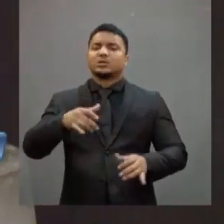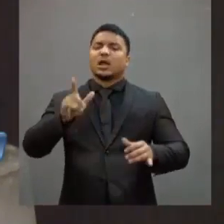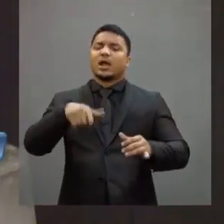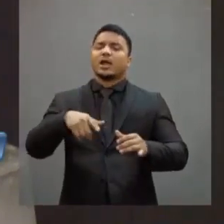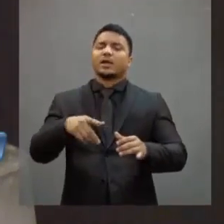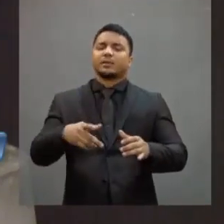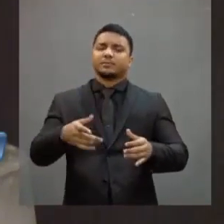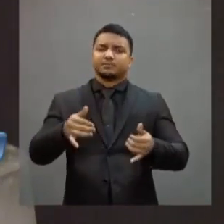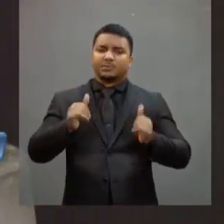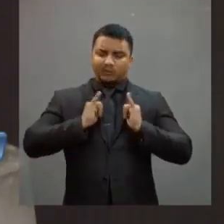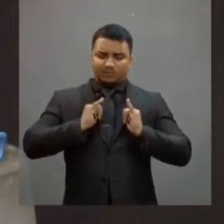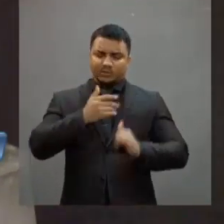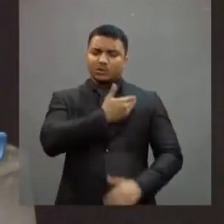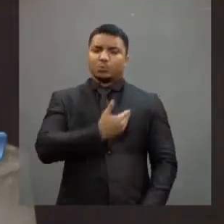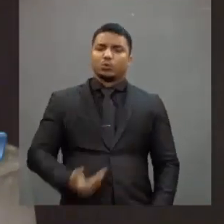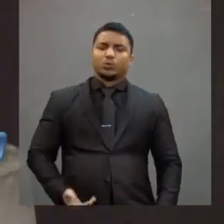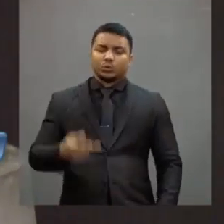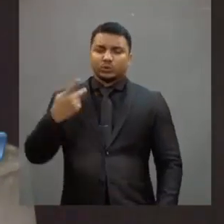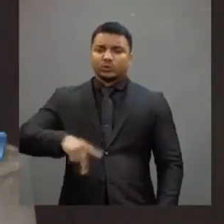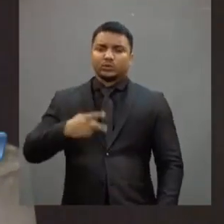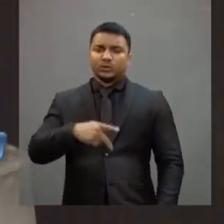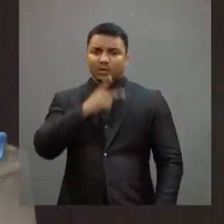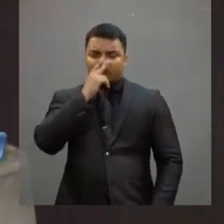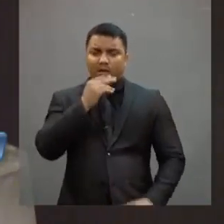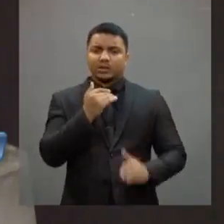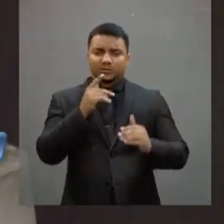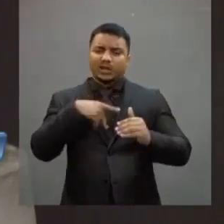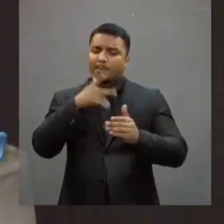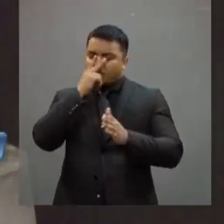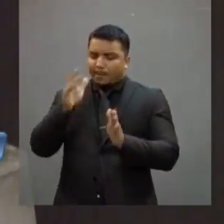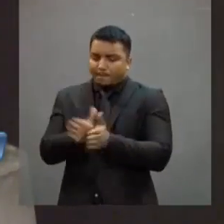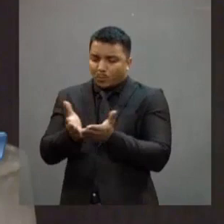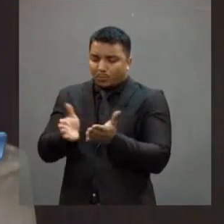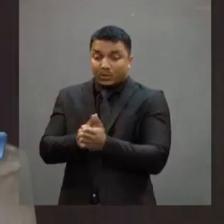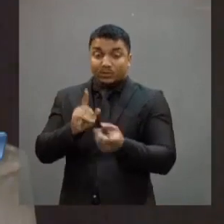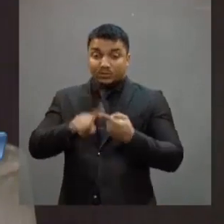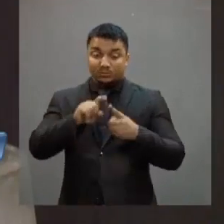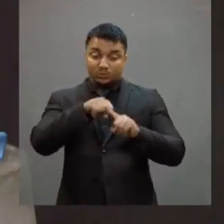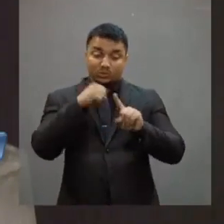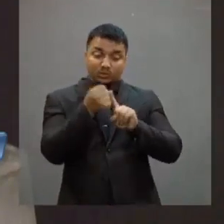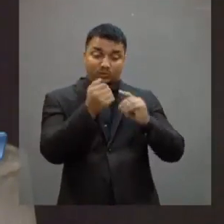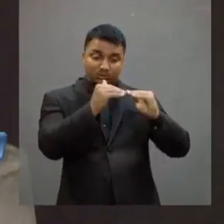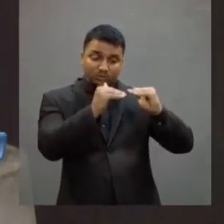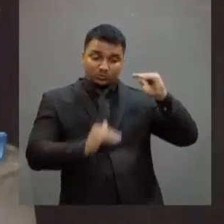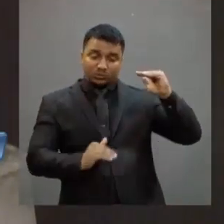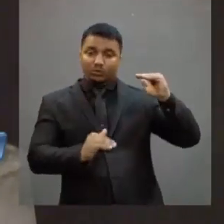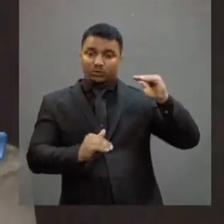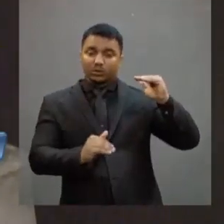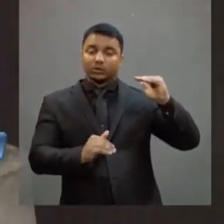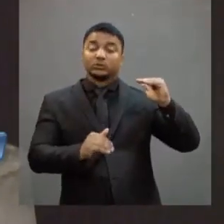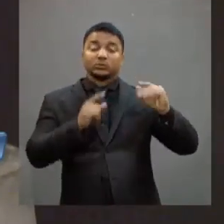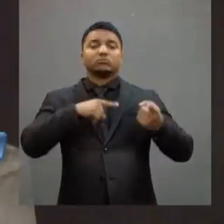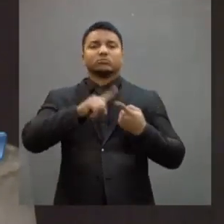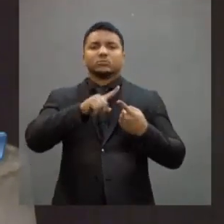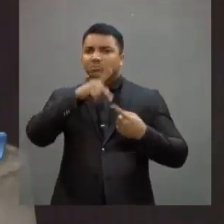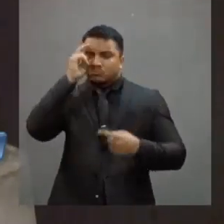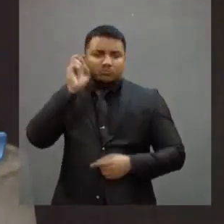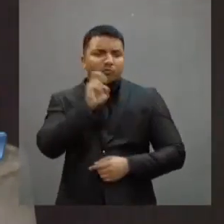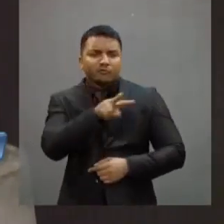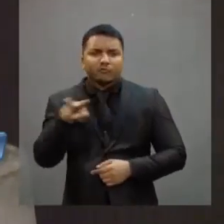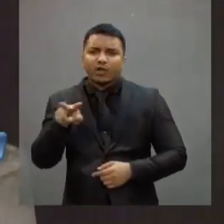exemplo, né, na elevação da pobreza e da desigualdade. Eu quero ver e ouvir dizendo